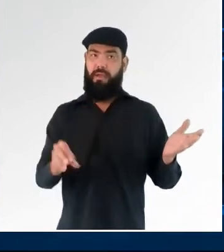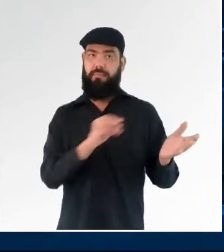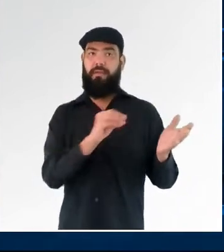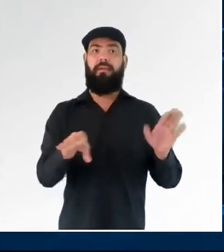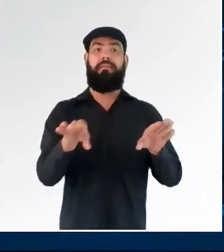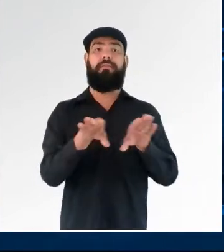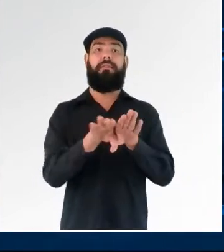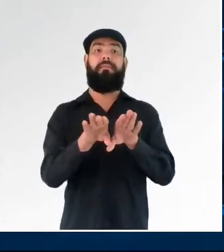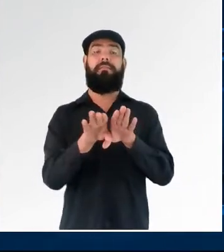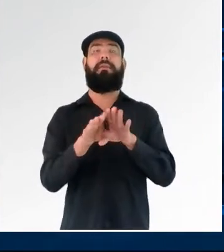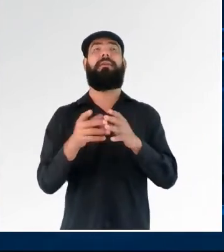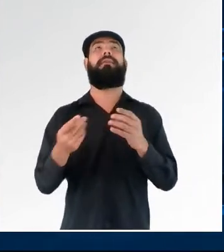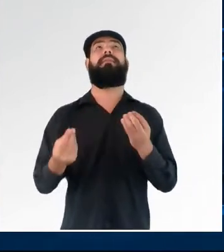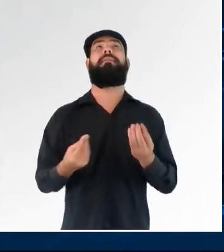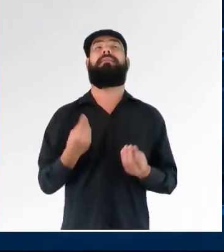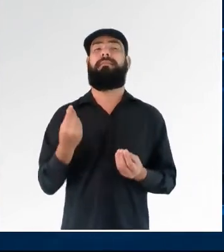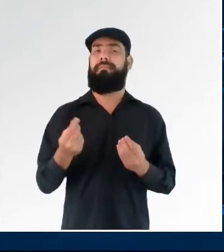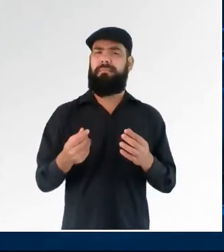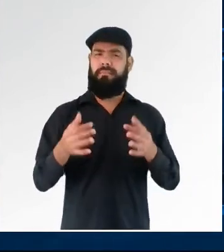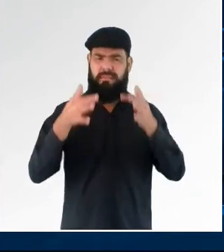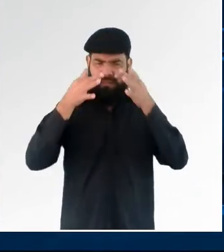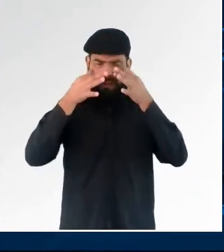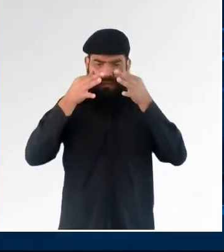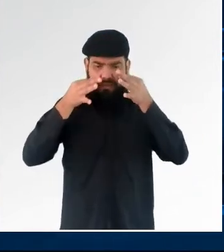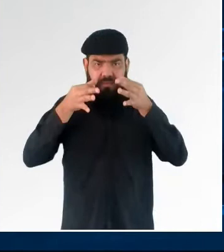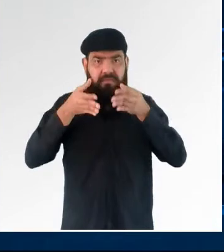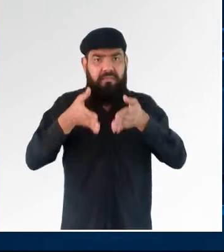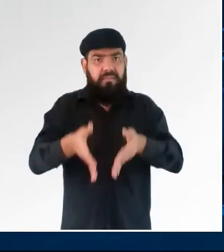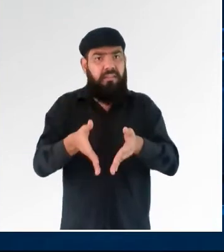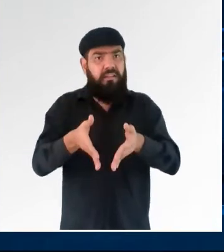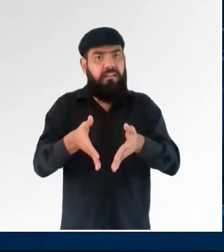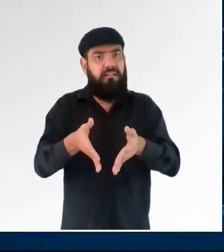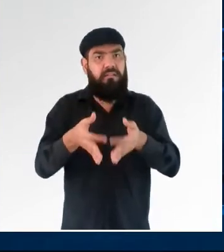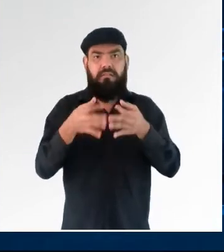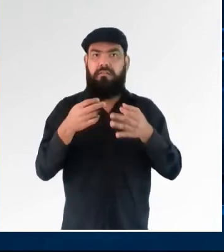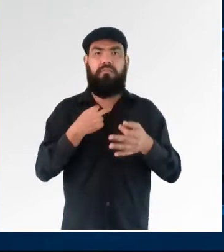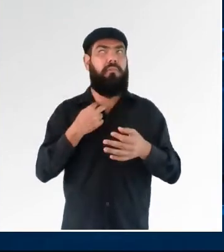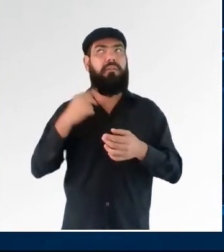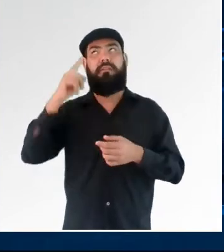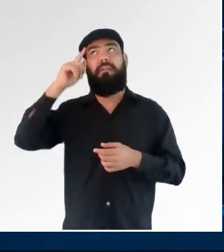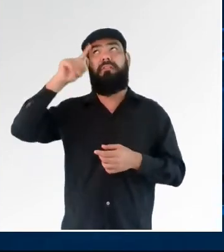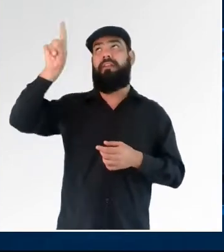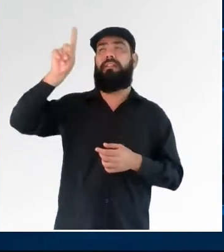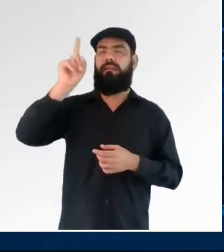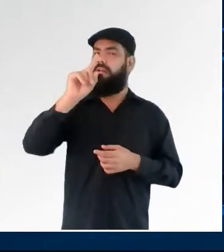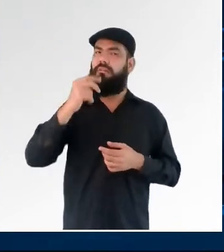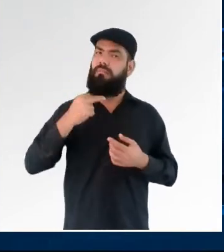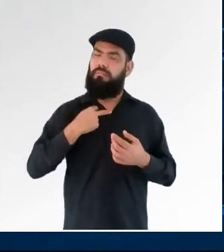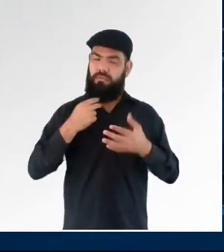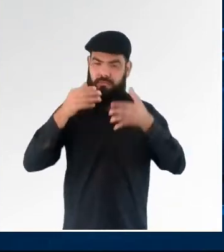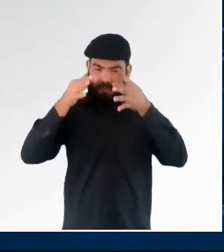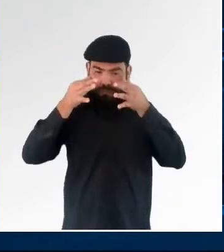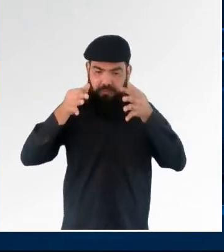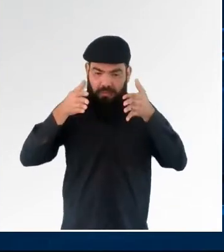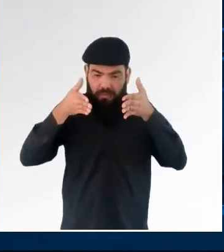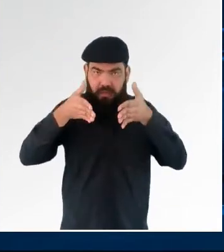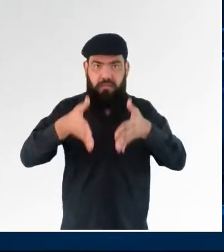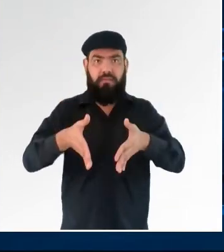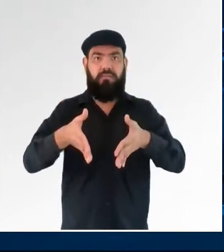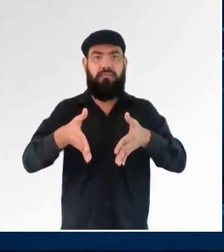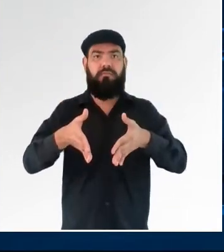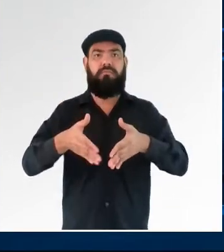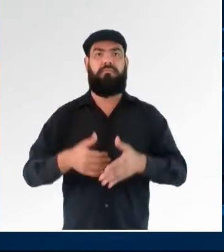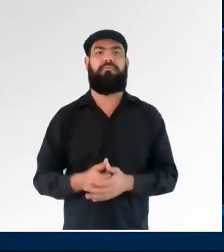que ter fidelidade ao que você leu, não vai poder inventar, não é um texto de ficção. Você vai ter que ser fiel.